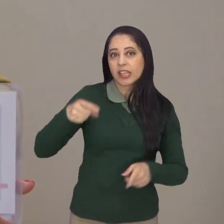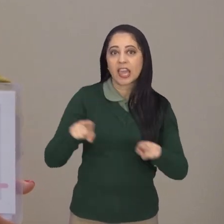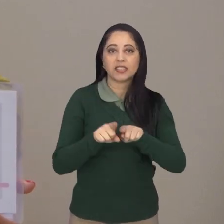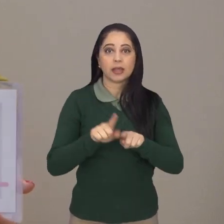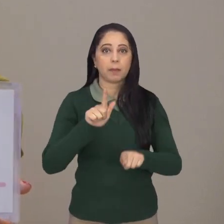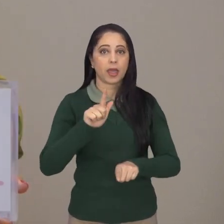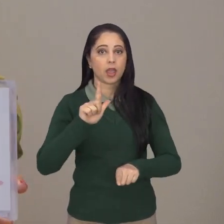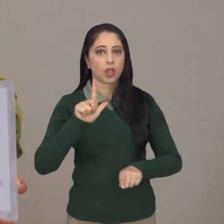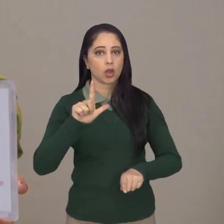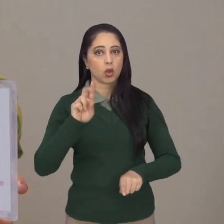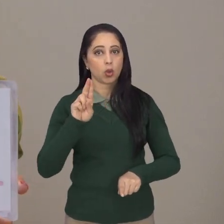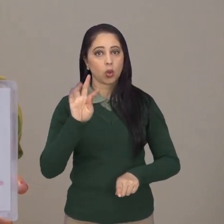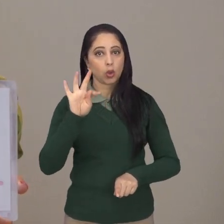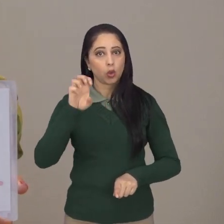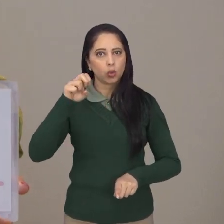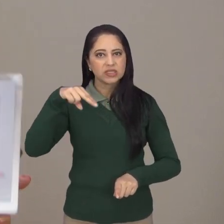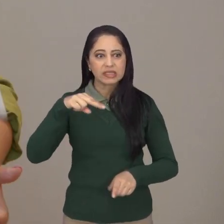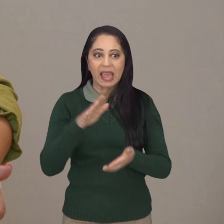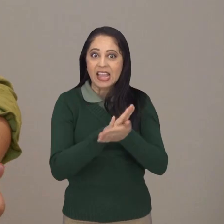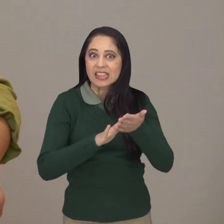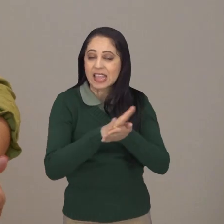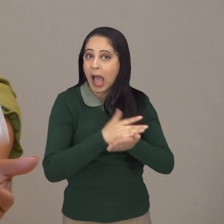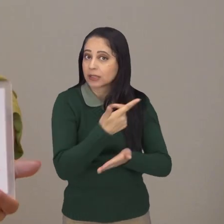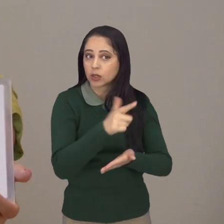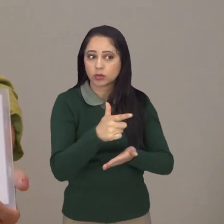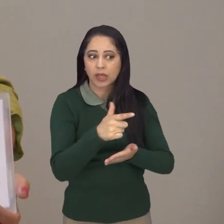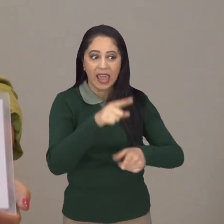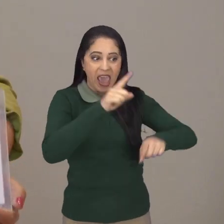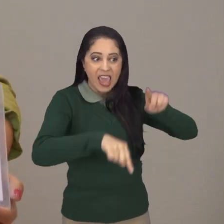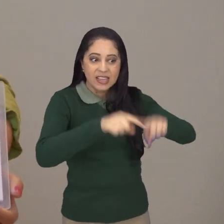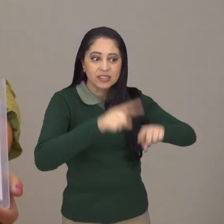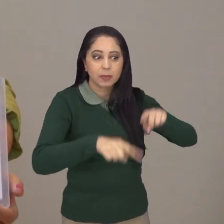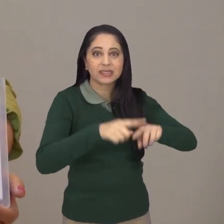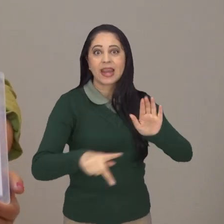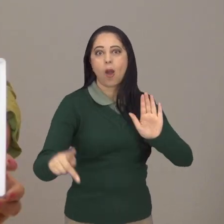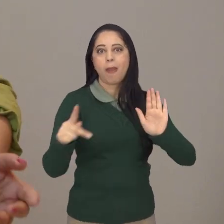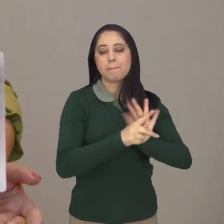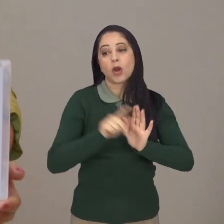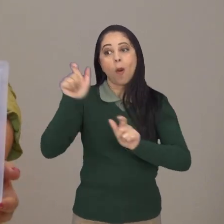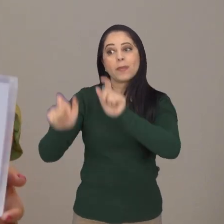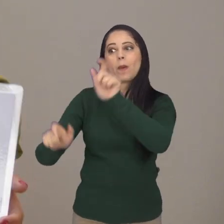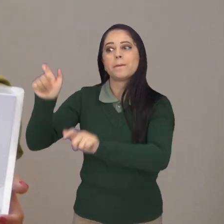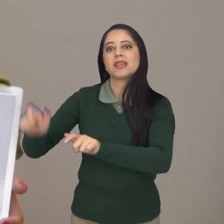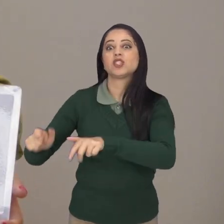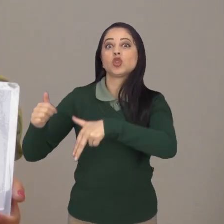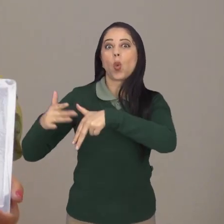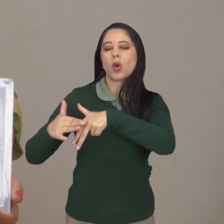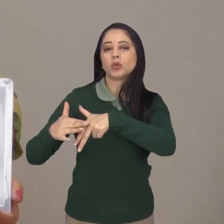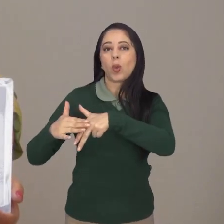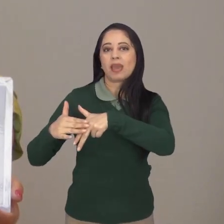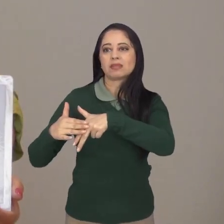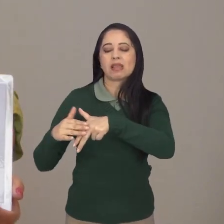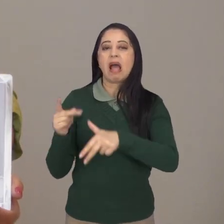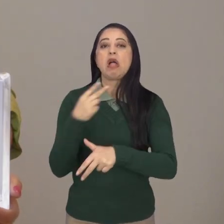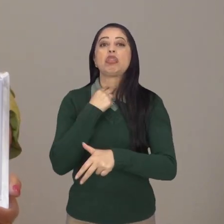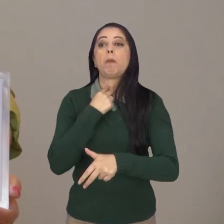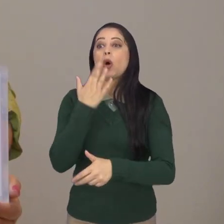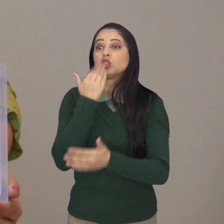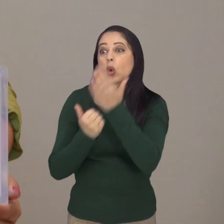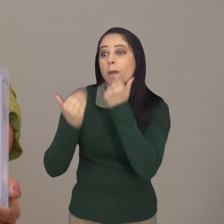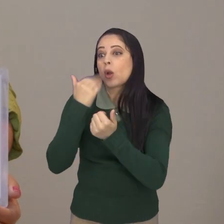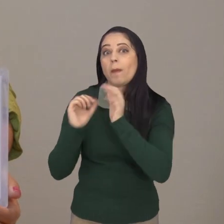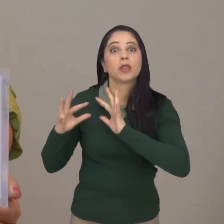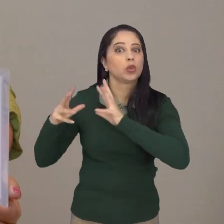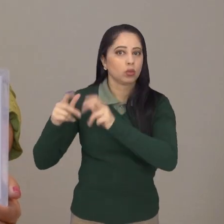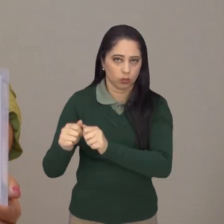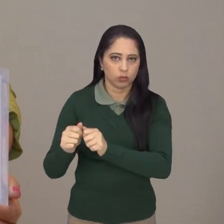glúten. Esses alimentos são direcionados principalmente para as pessoas que apresentam restrições alimentares. E no De Bem com Você